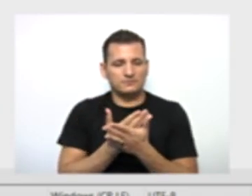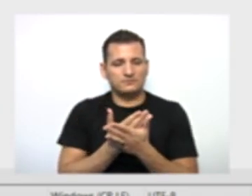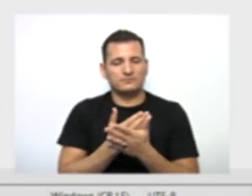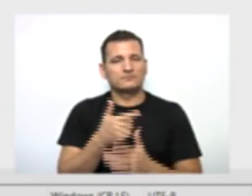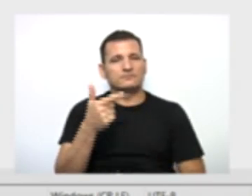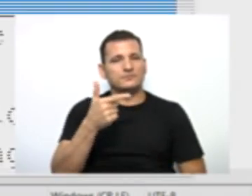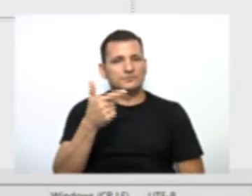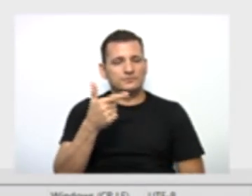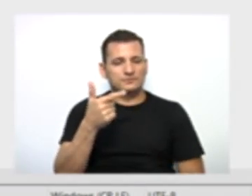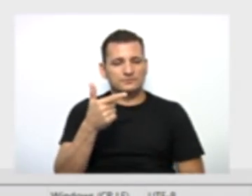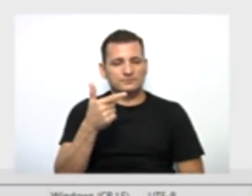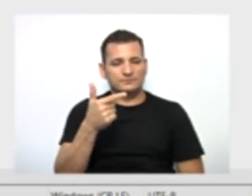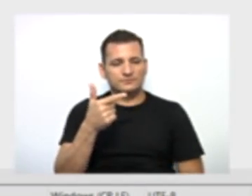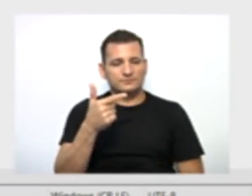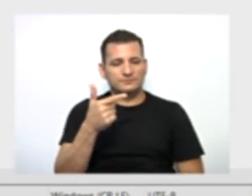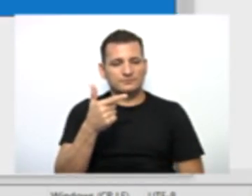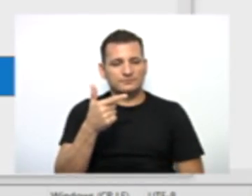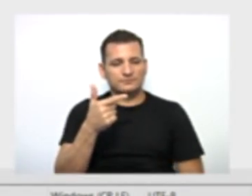2